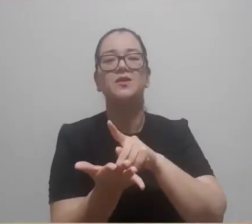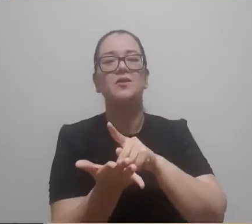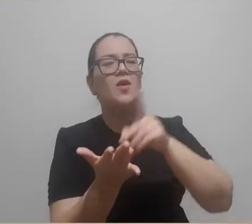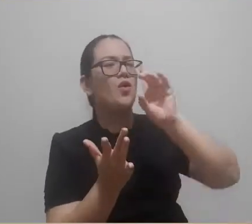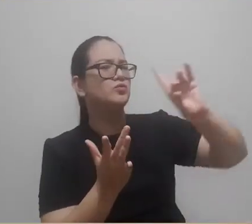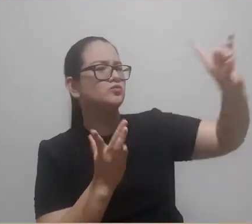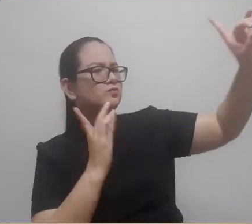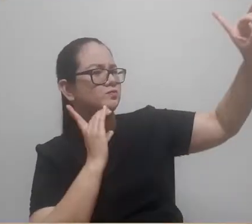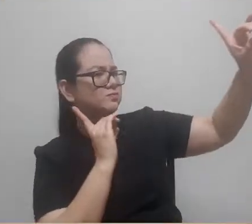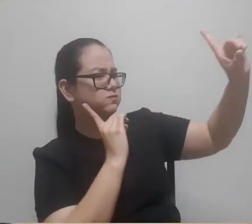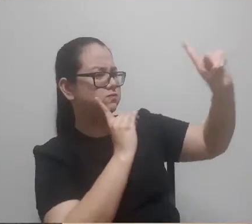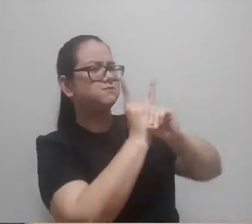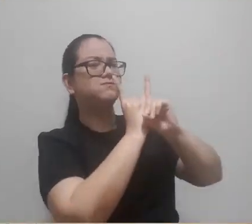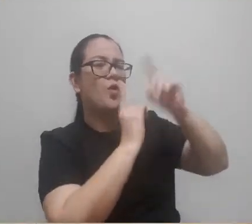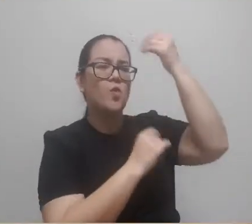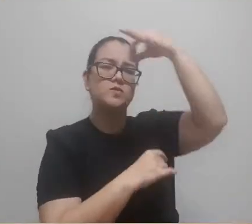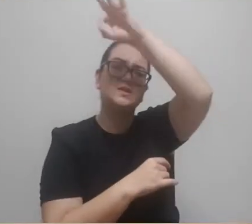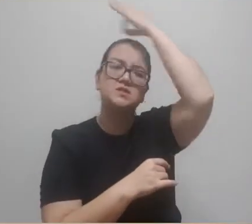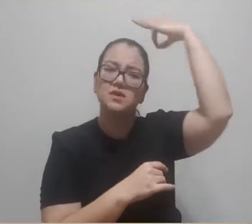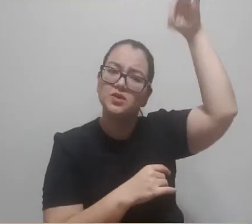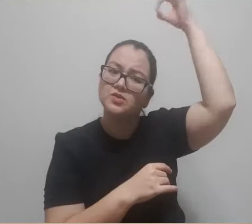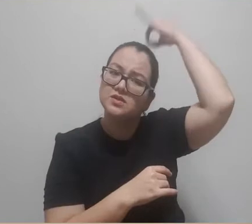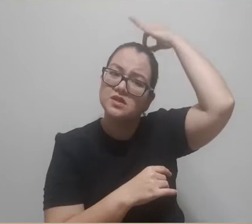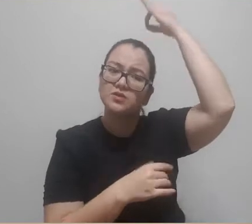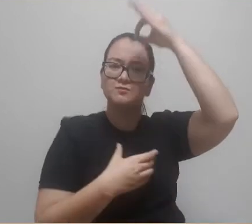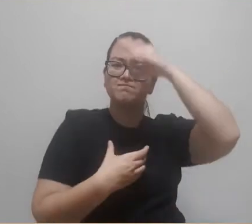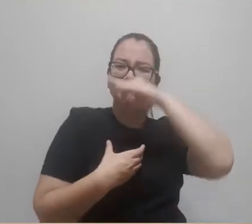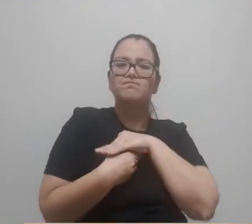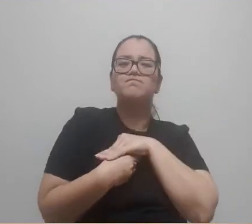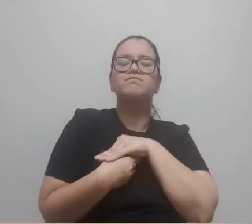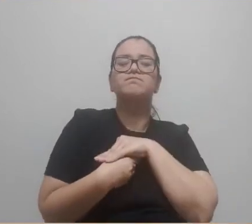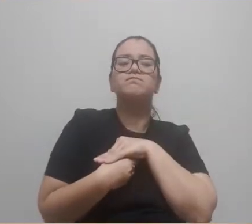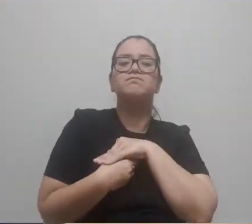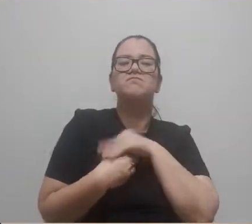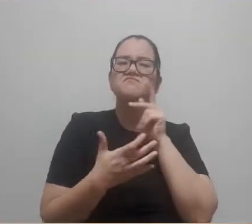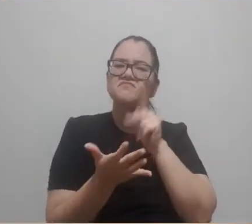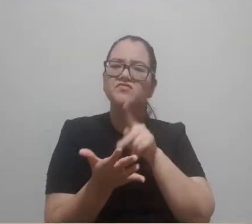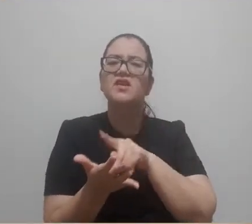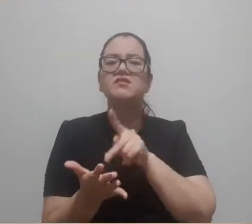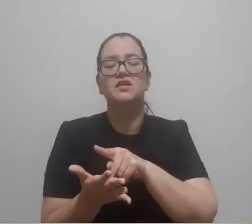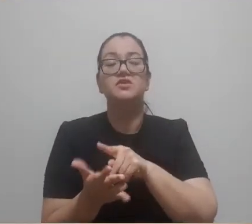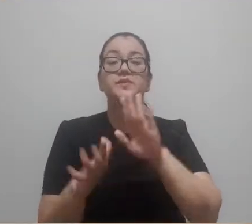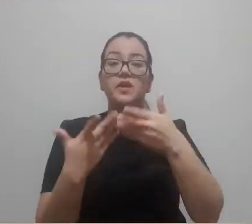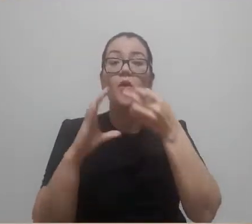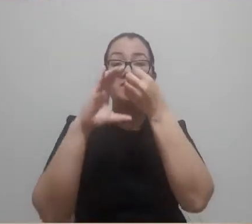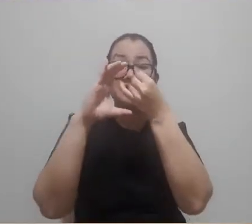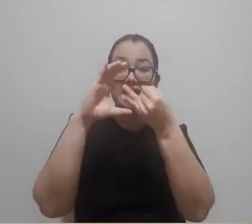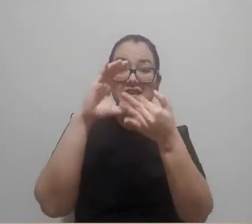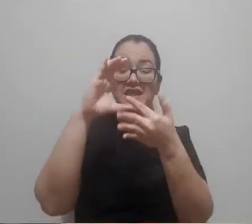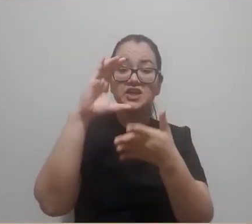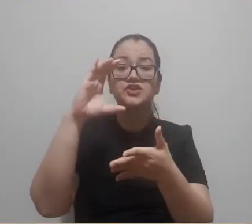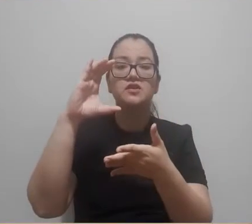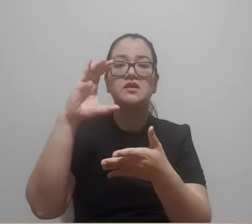nós com o Senhor. Quando o Espírito de Deus passa a habitar em nós. Então, com essas características